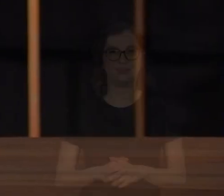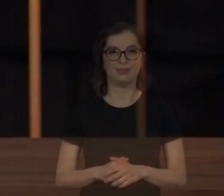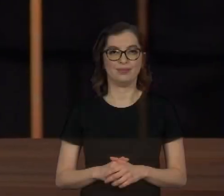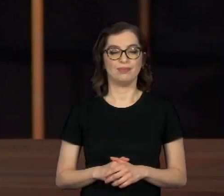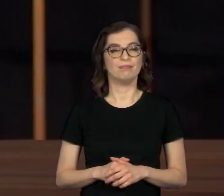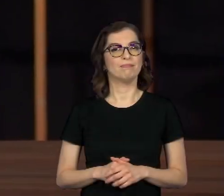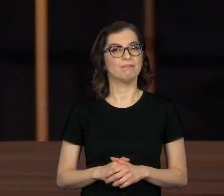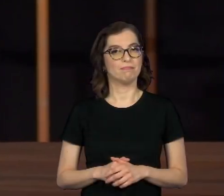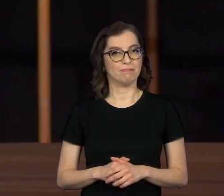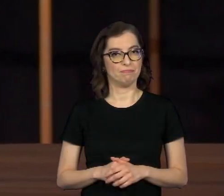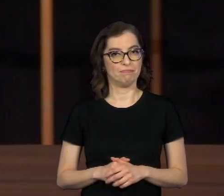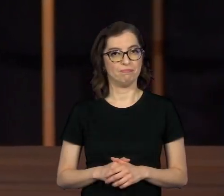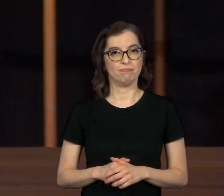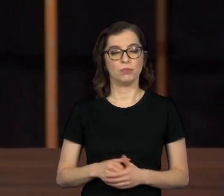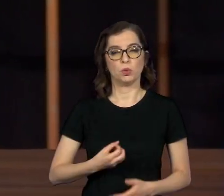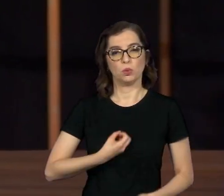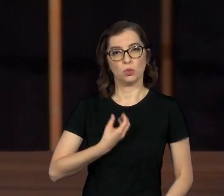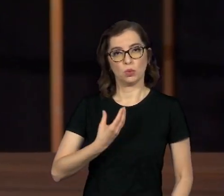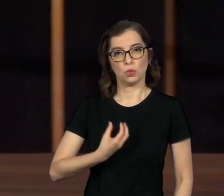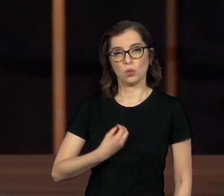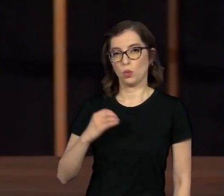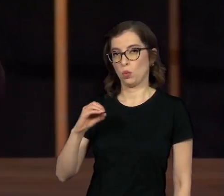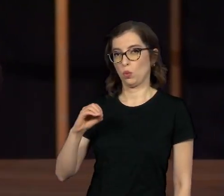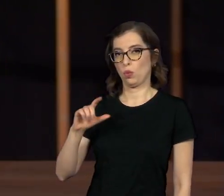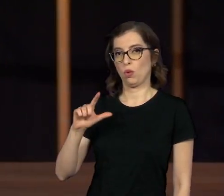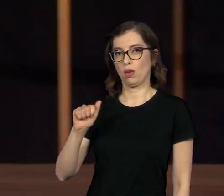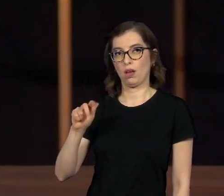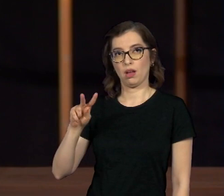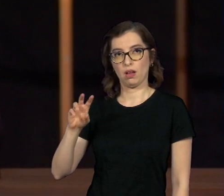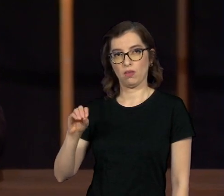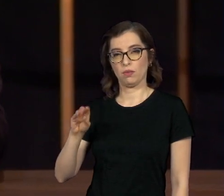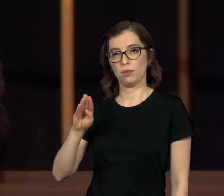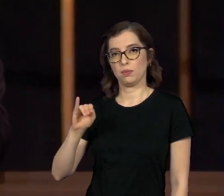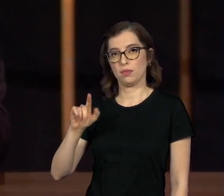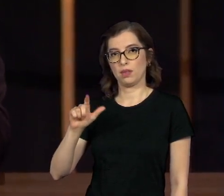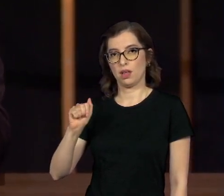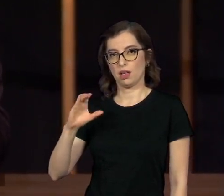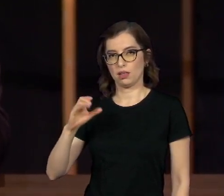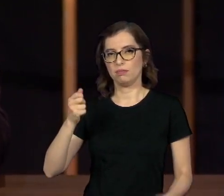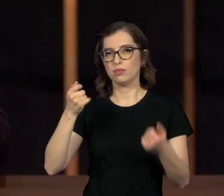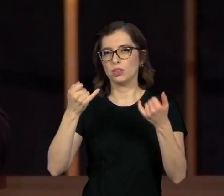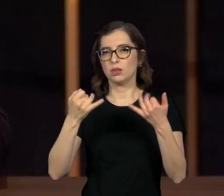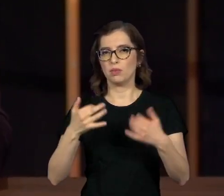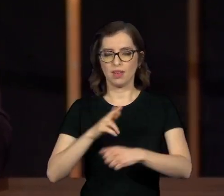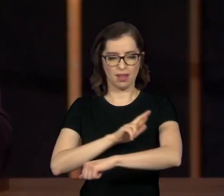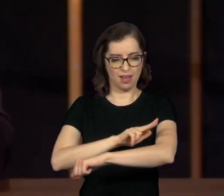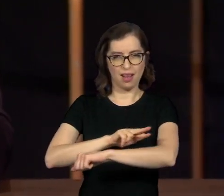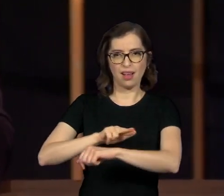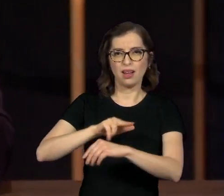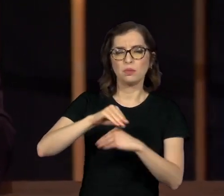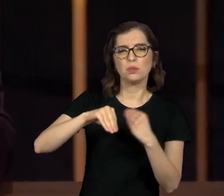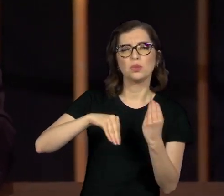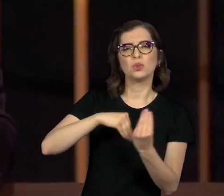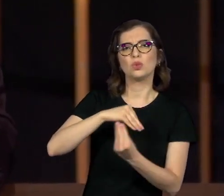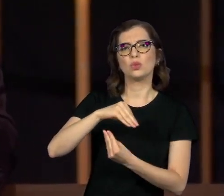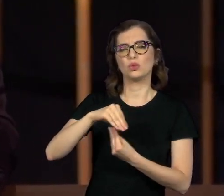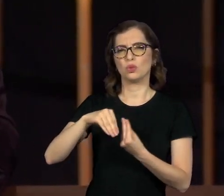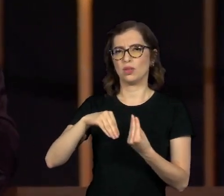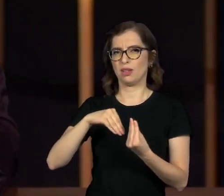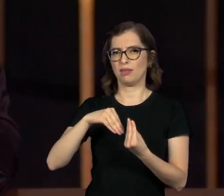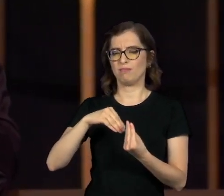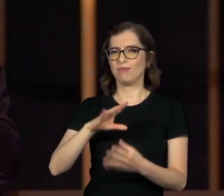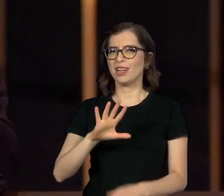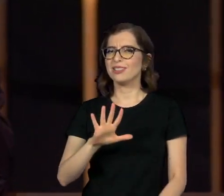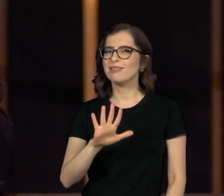O poeta Olavo Bilac falava assim da mistura de raças no Brasil. Em nostalgias e paixões